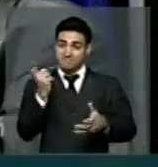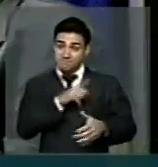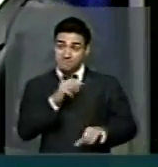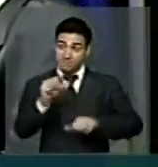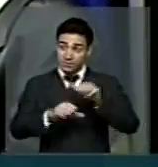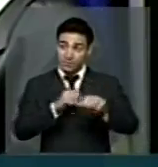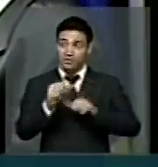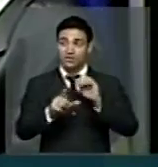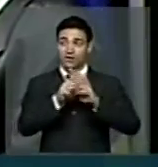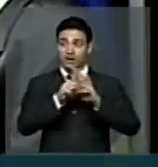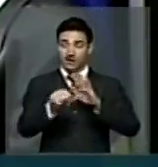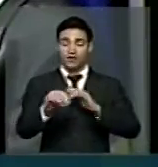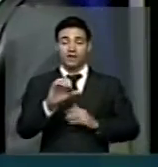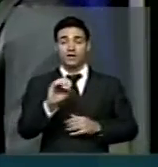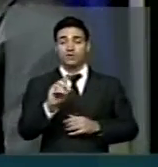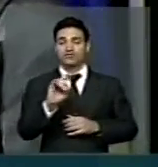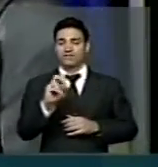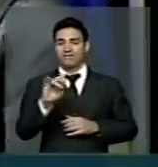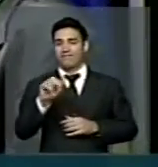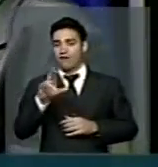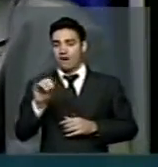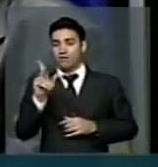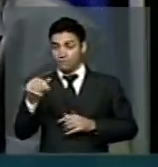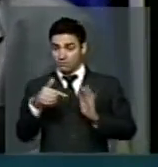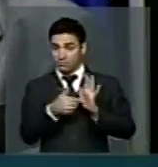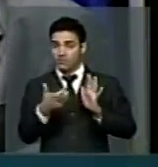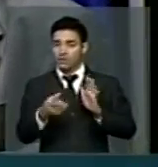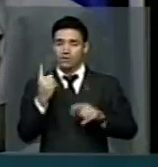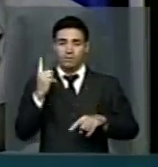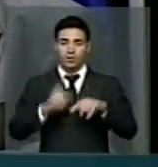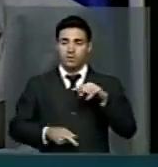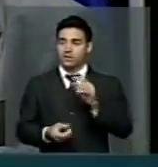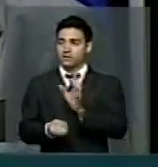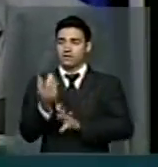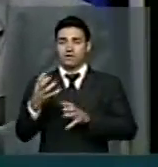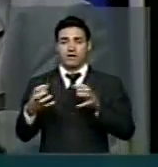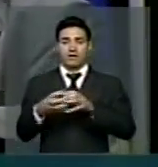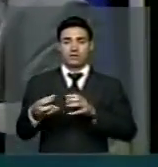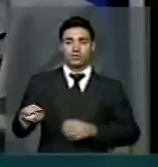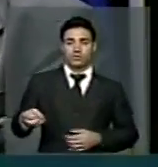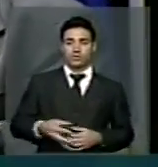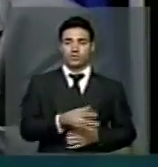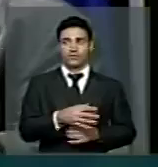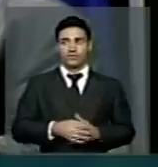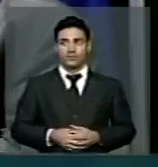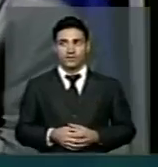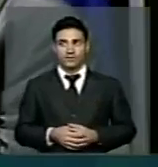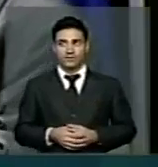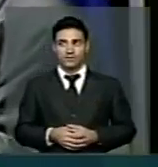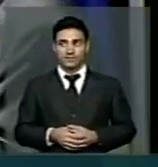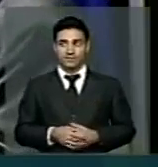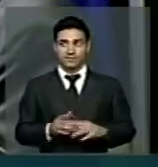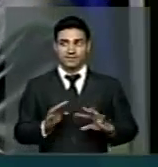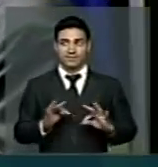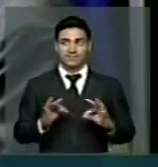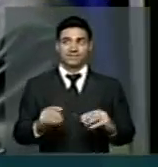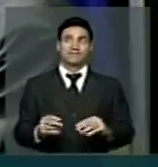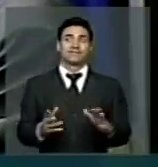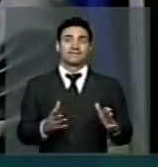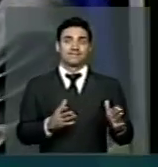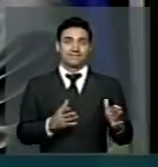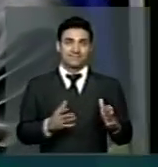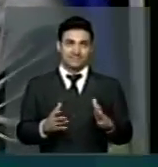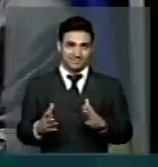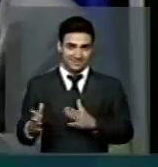uma lei ordinária como essa, que impede a criação de partidos. Todo este processo, antigamente,